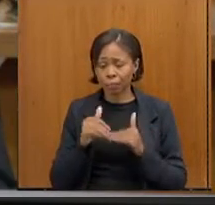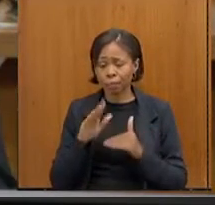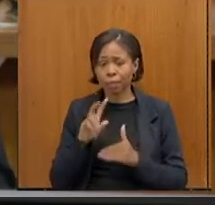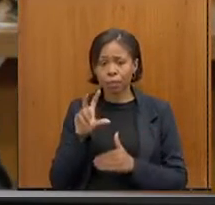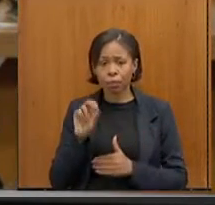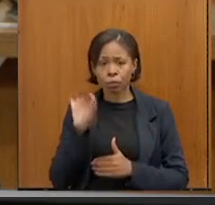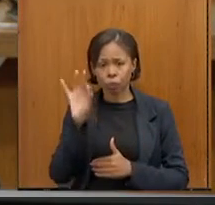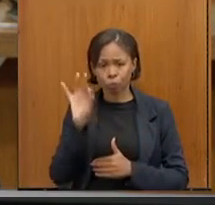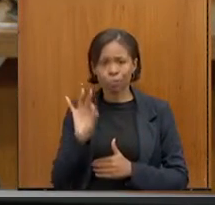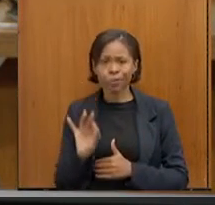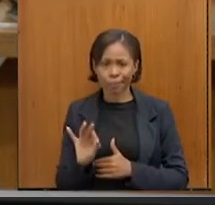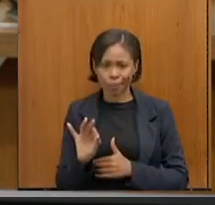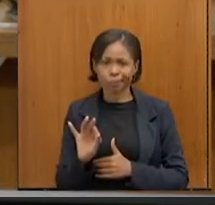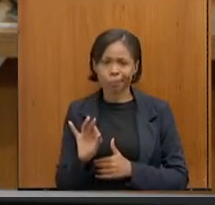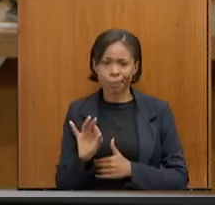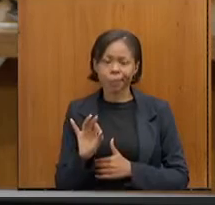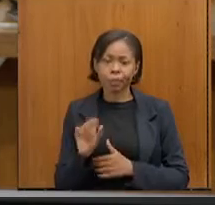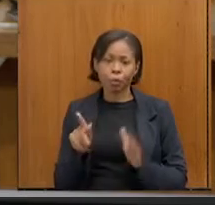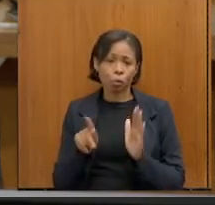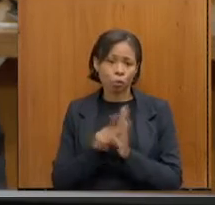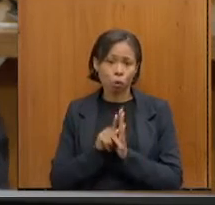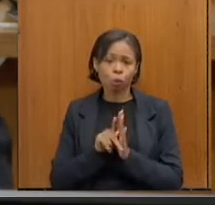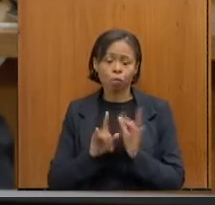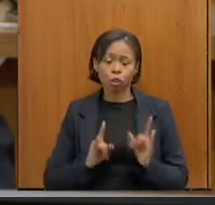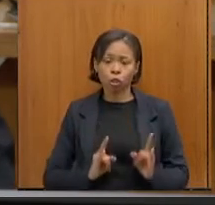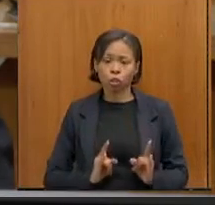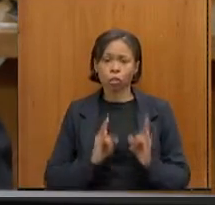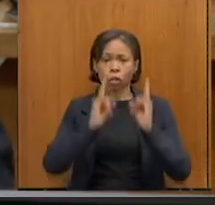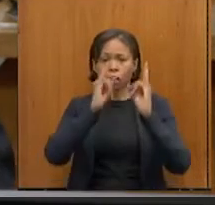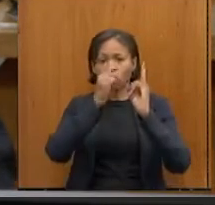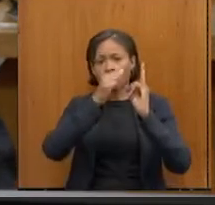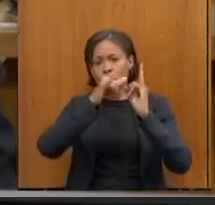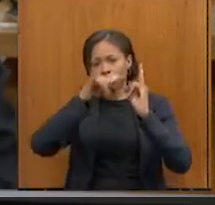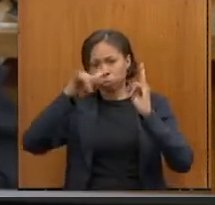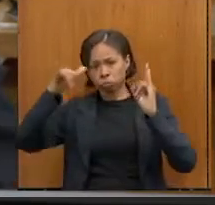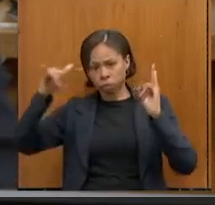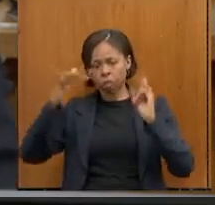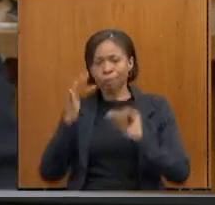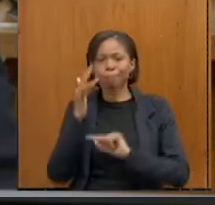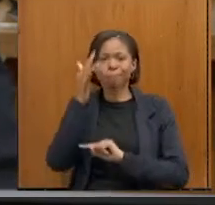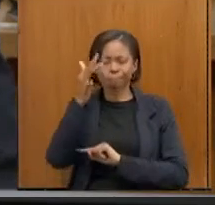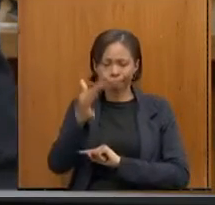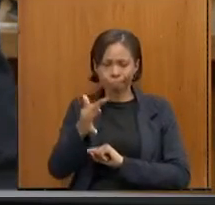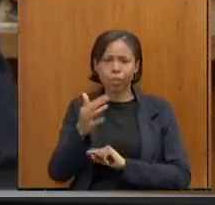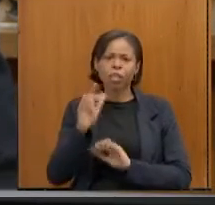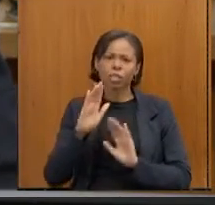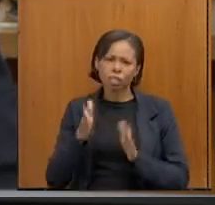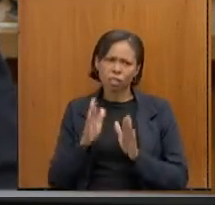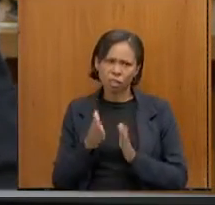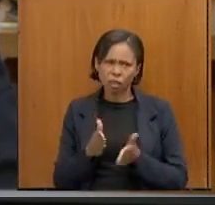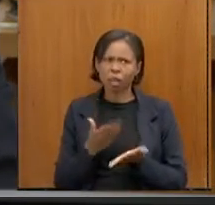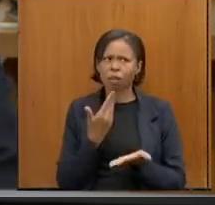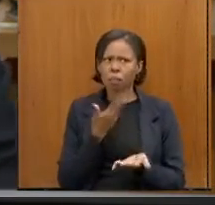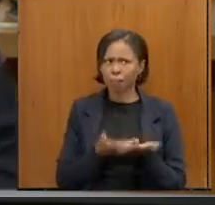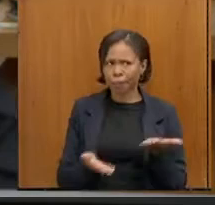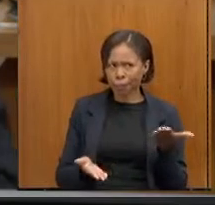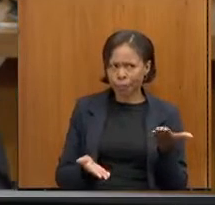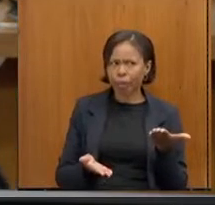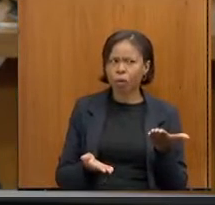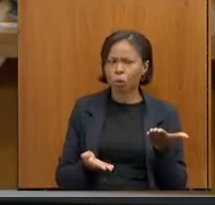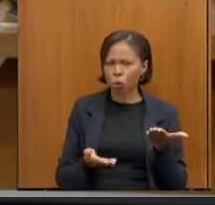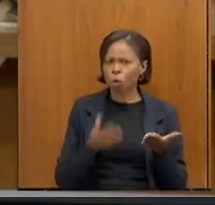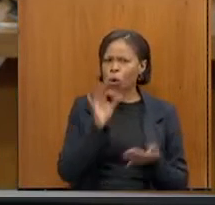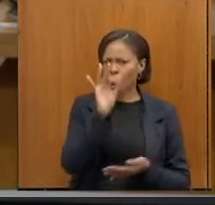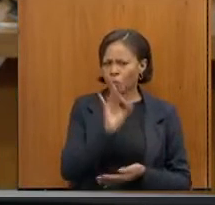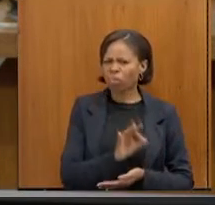capacidade instalada em geração no futuro né então nós efetivamente já perdemos uma parte